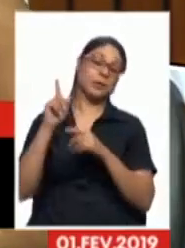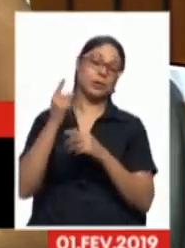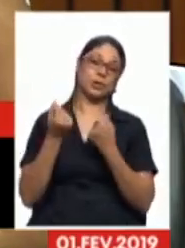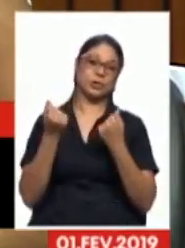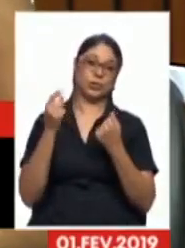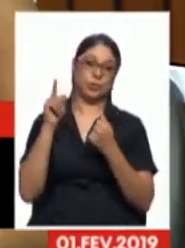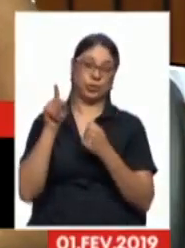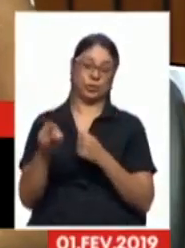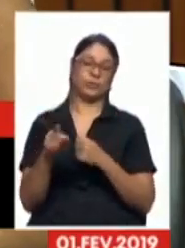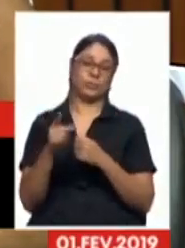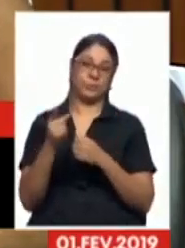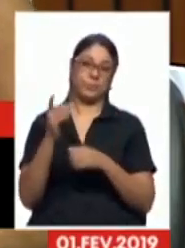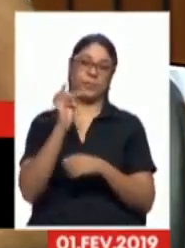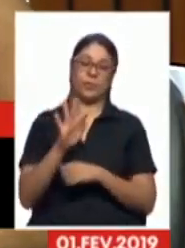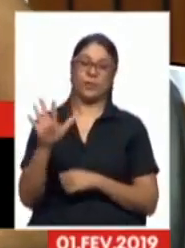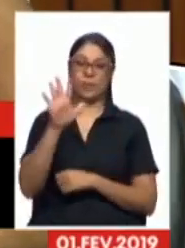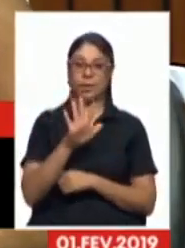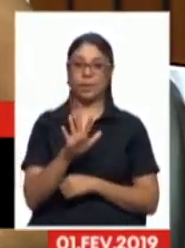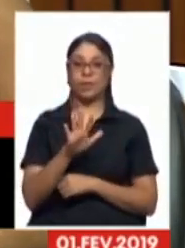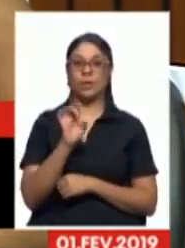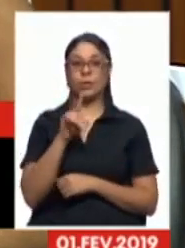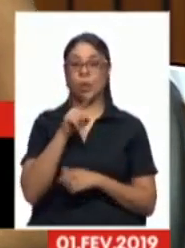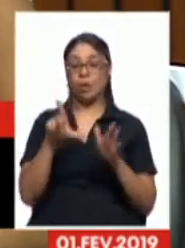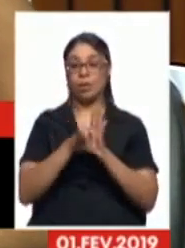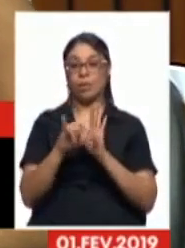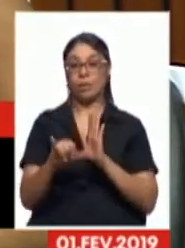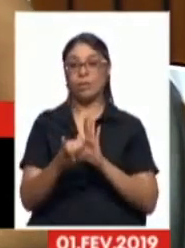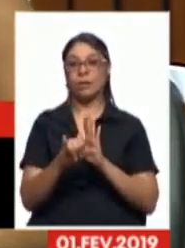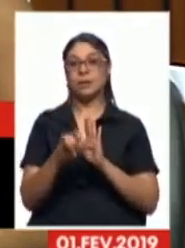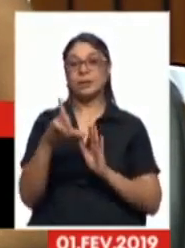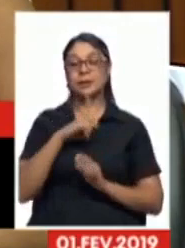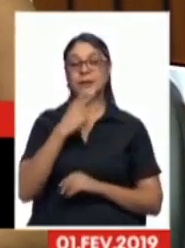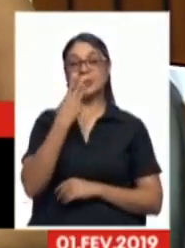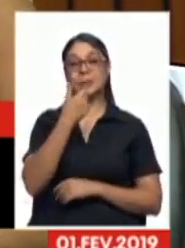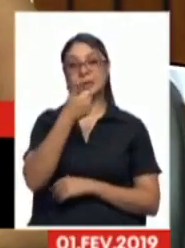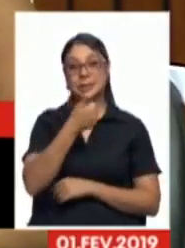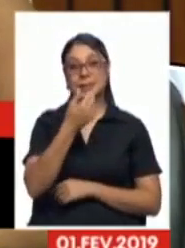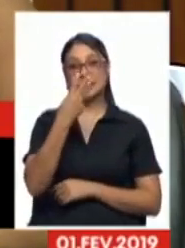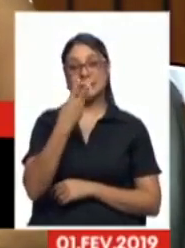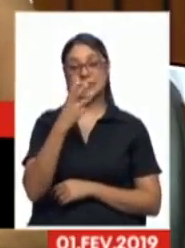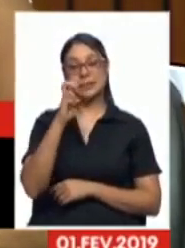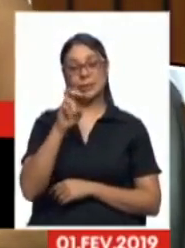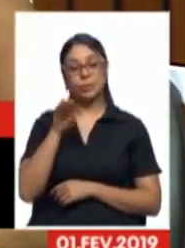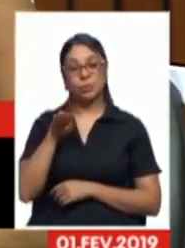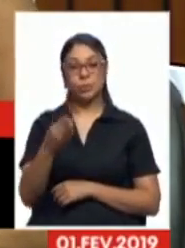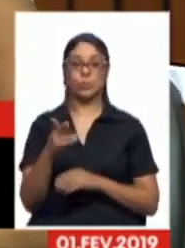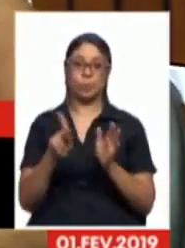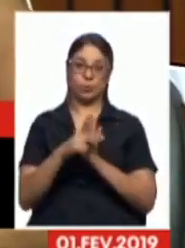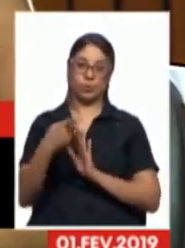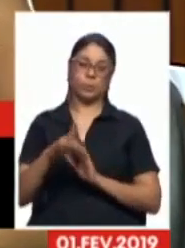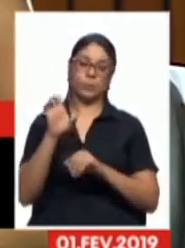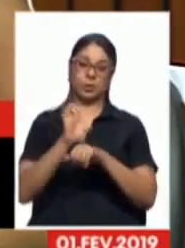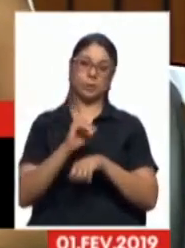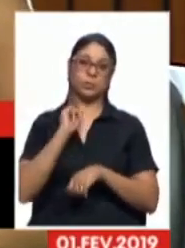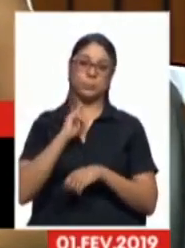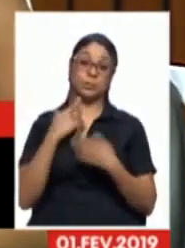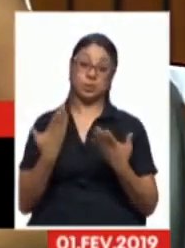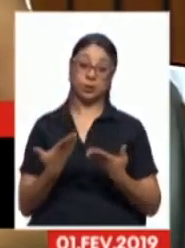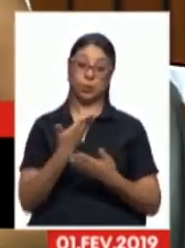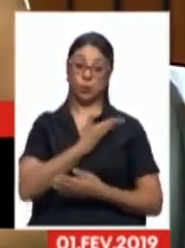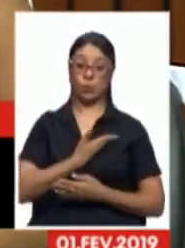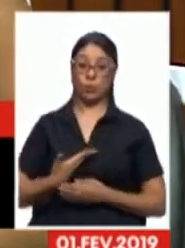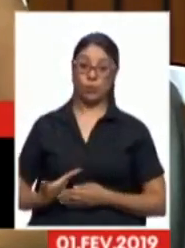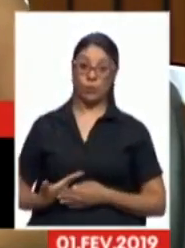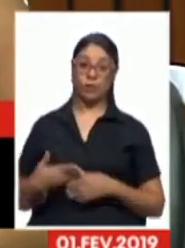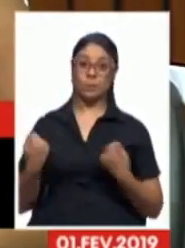Lei Candir é responsável por um confisco de 135 bilhões no nosso Estado. Então, o governo hoje, ele